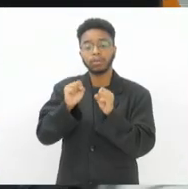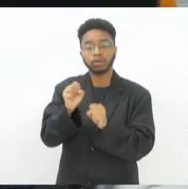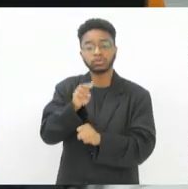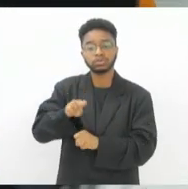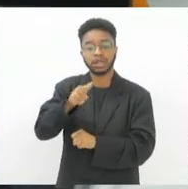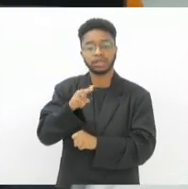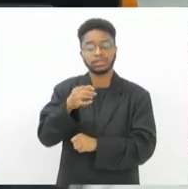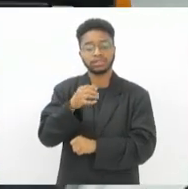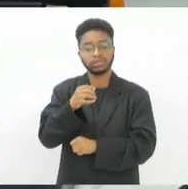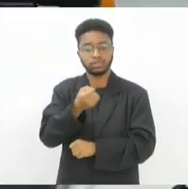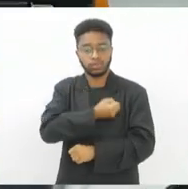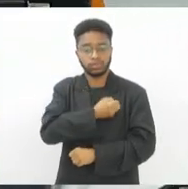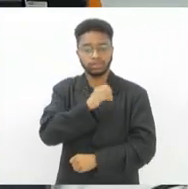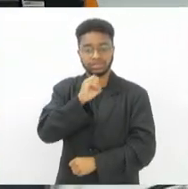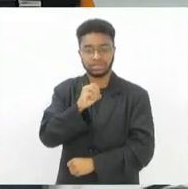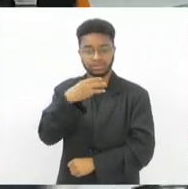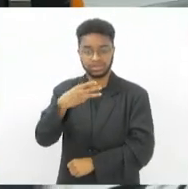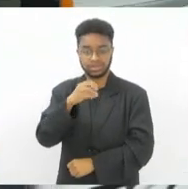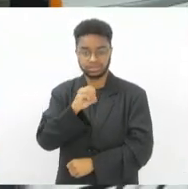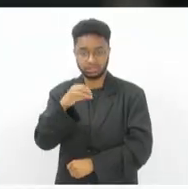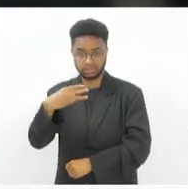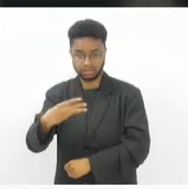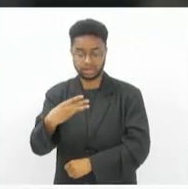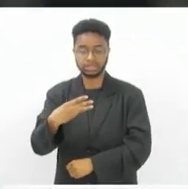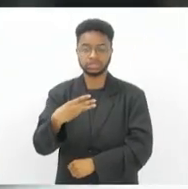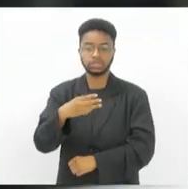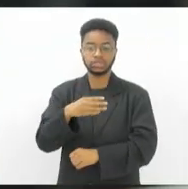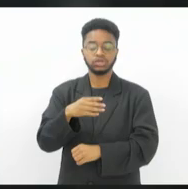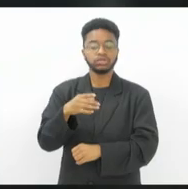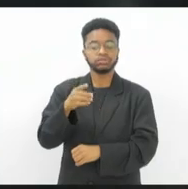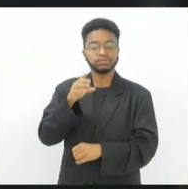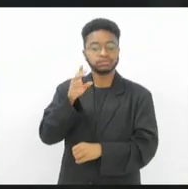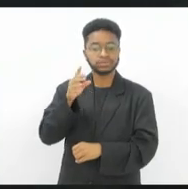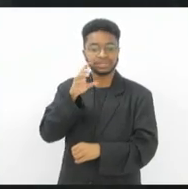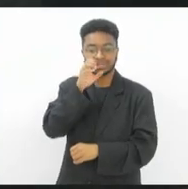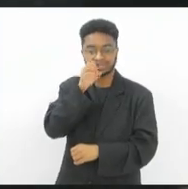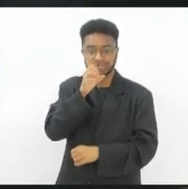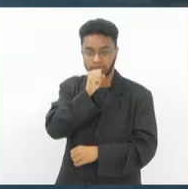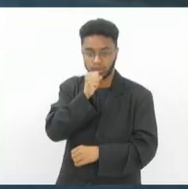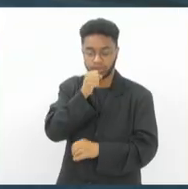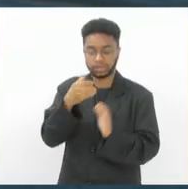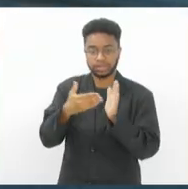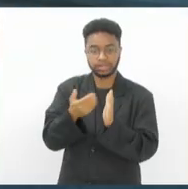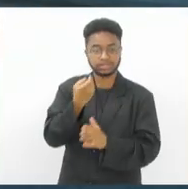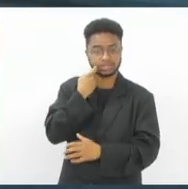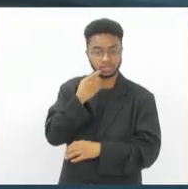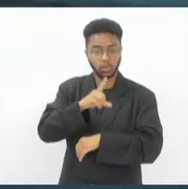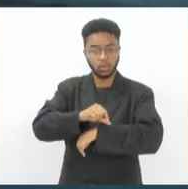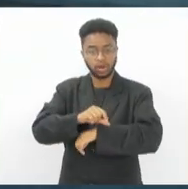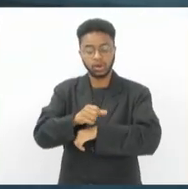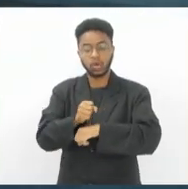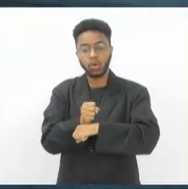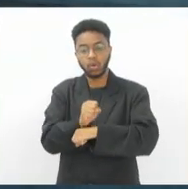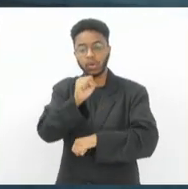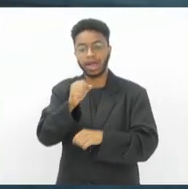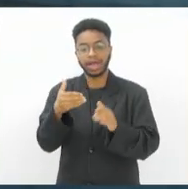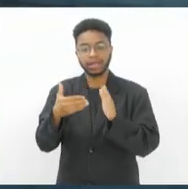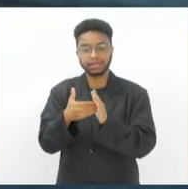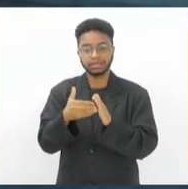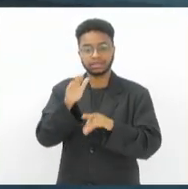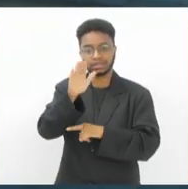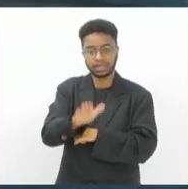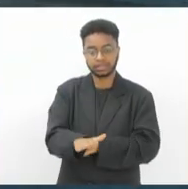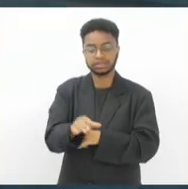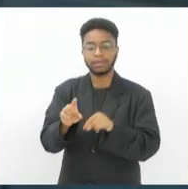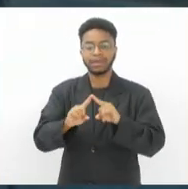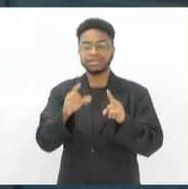número 0303, em dias úteis, no horário entre 8 da manhã e 6 da tarde. Fora desse horário, aos sábados, domingos e